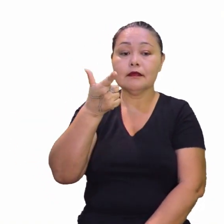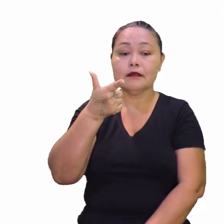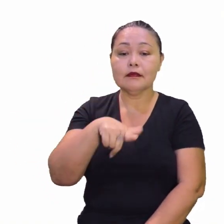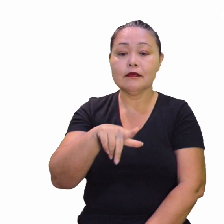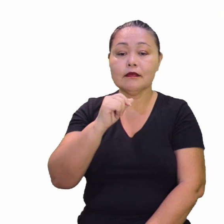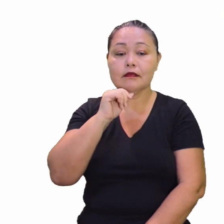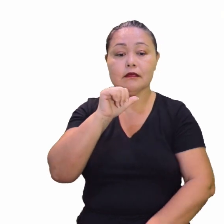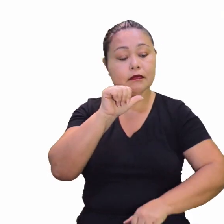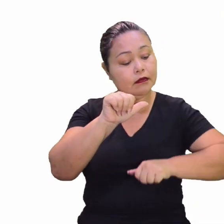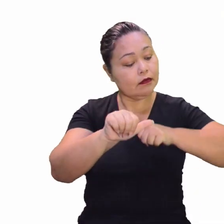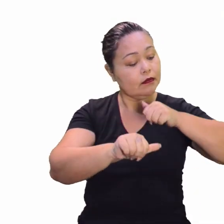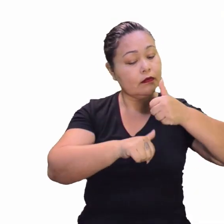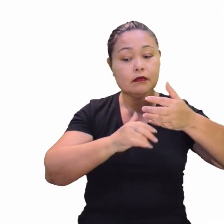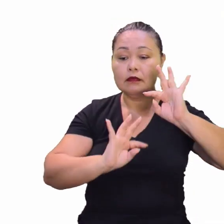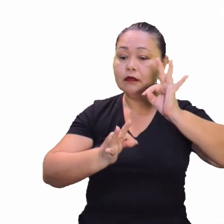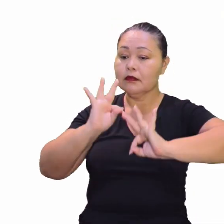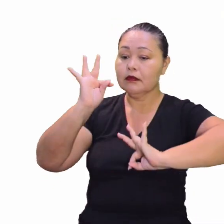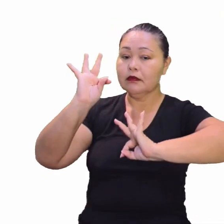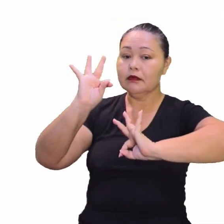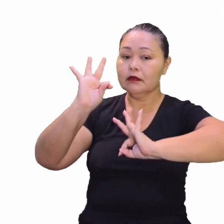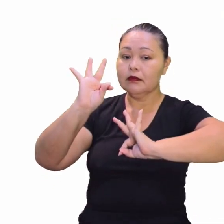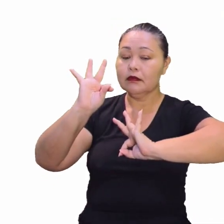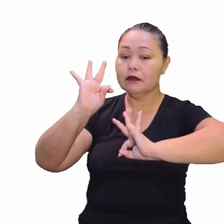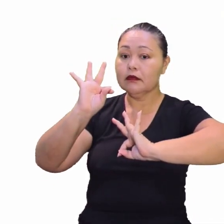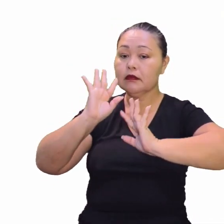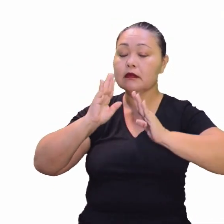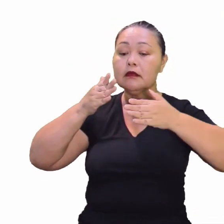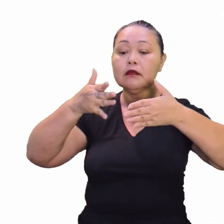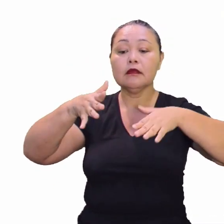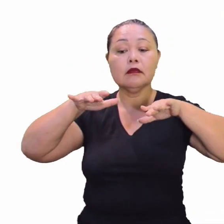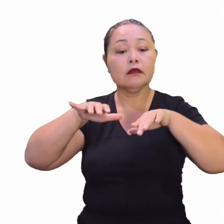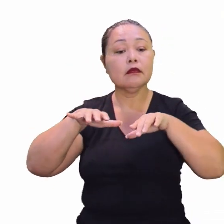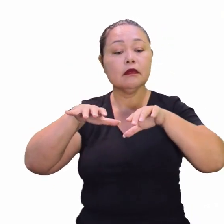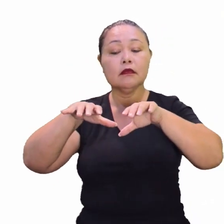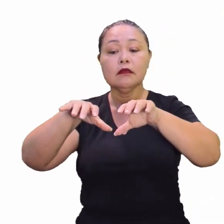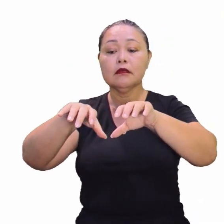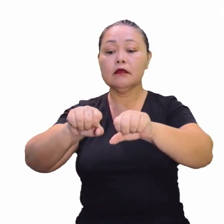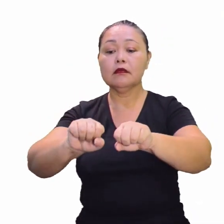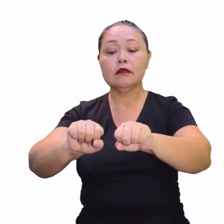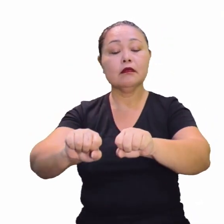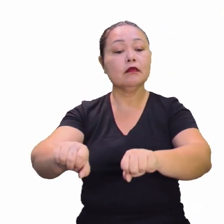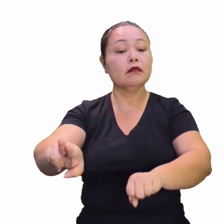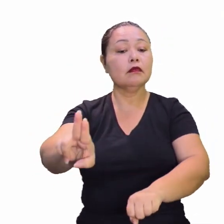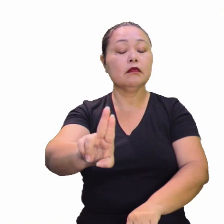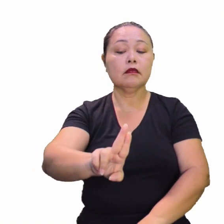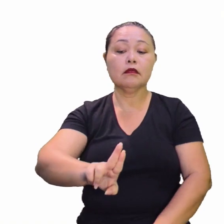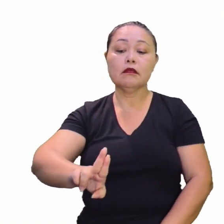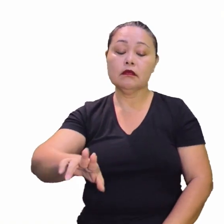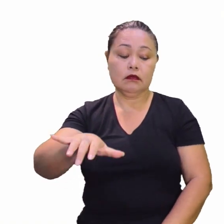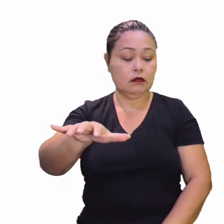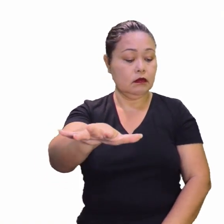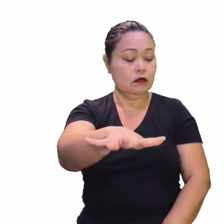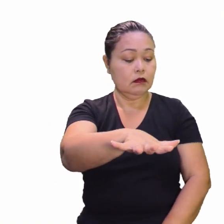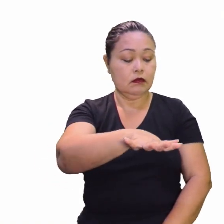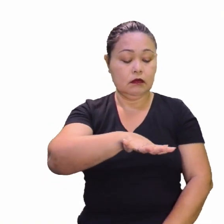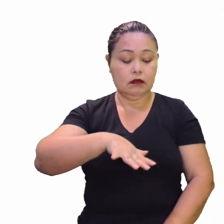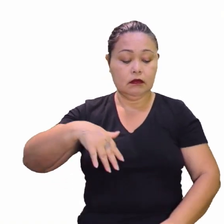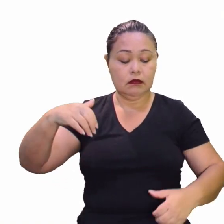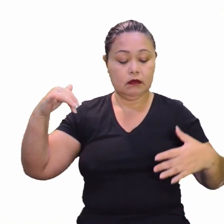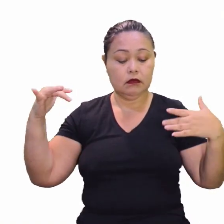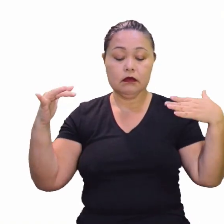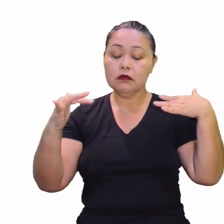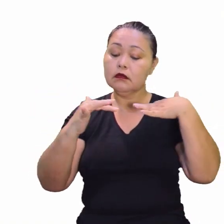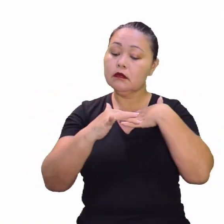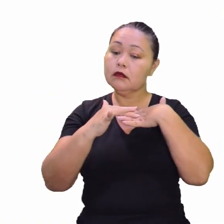as transformações tecnológicas que determinam a apropriação e o uso